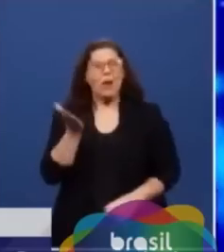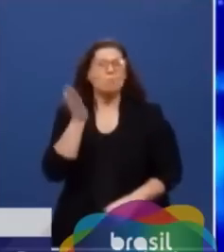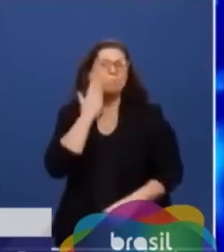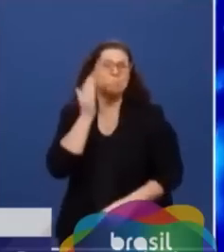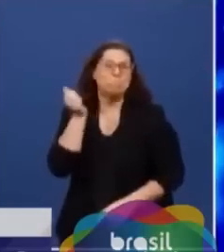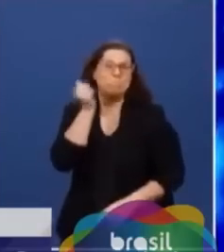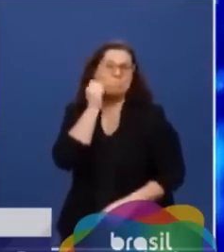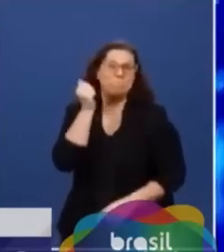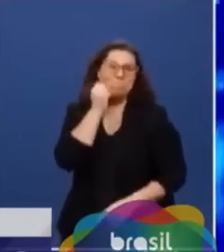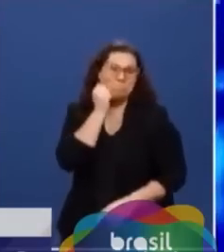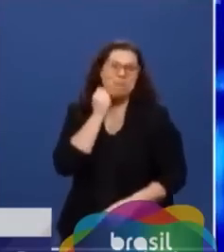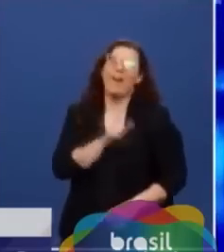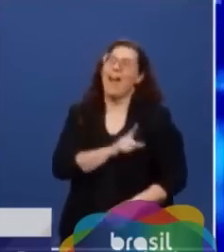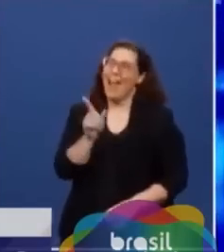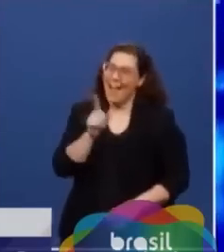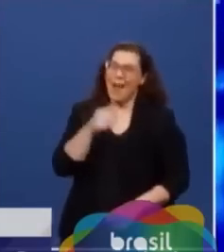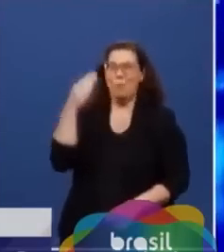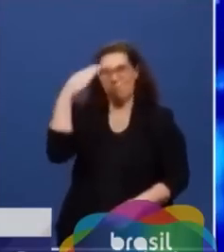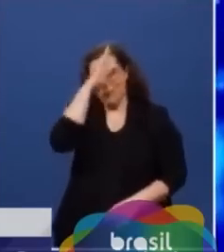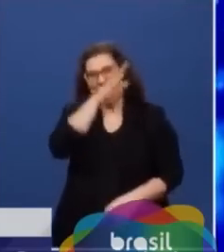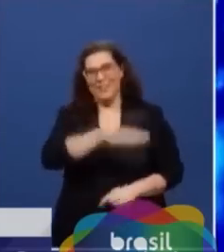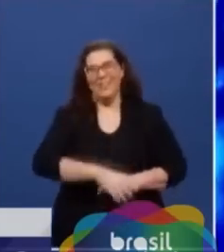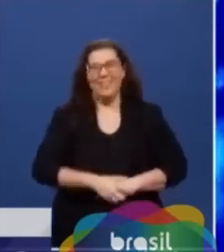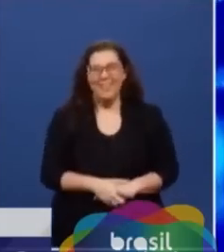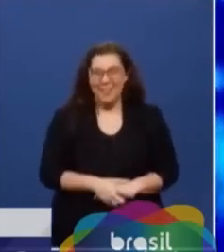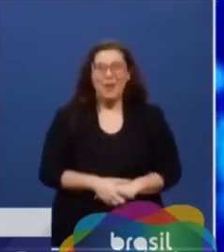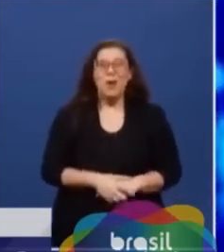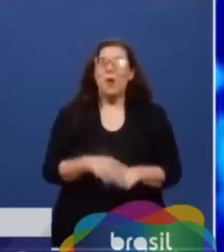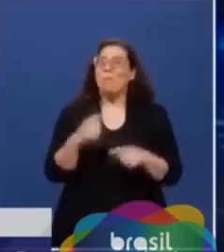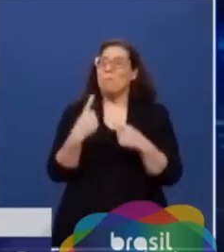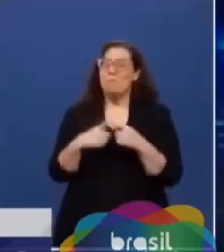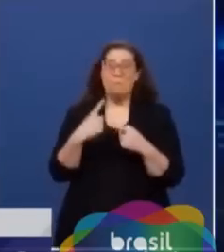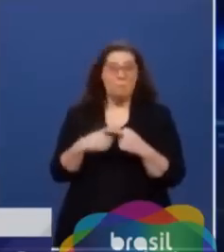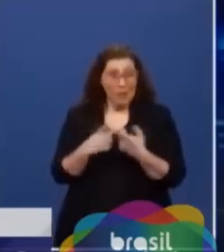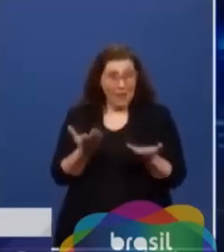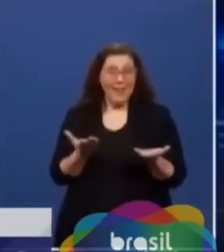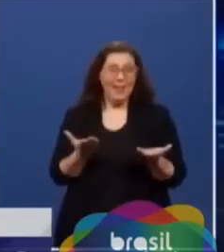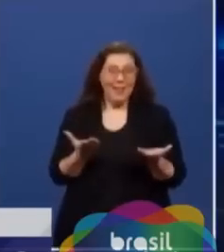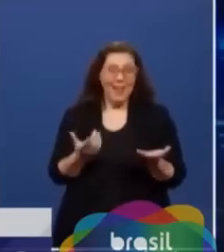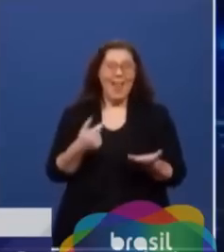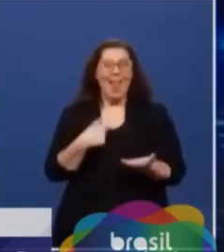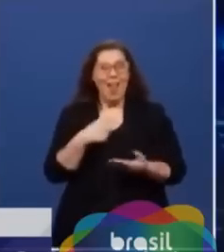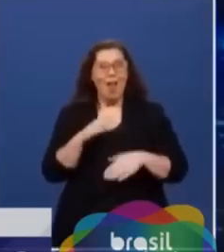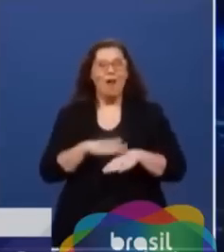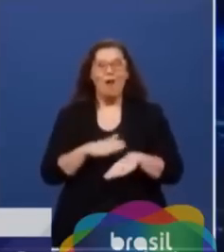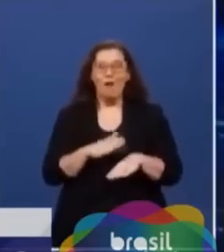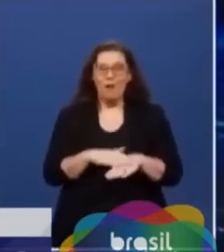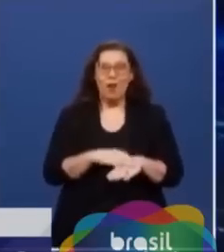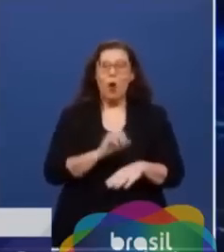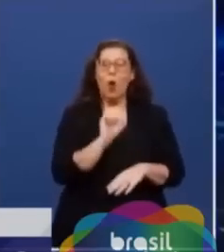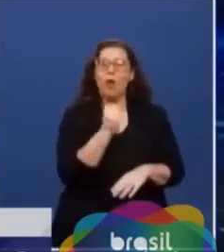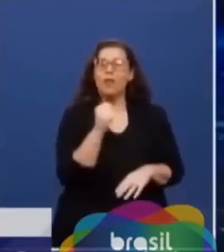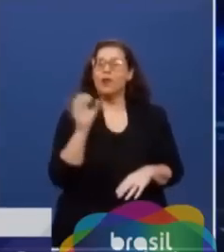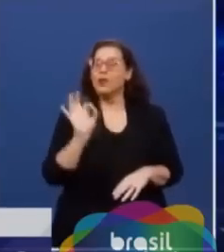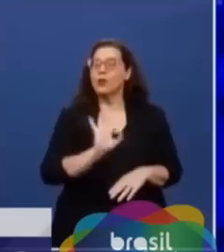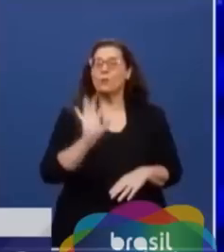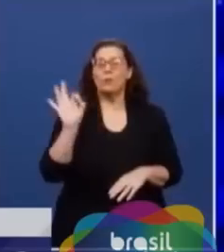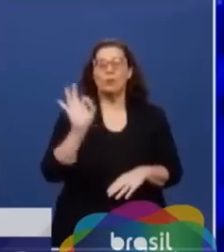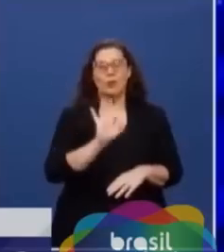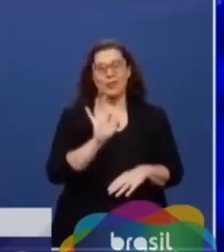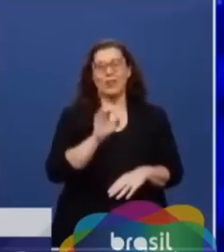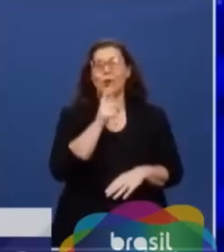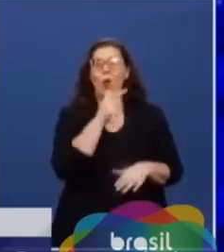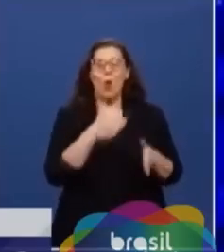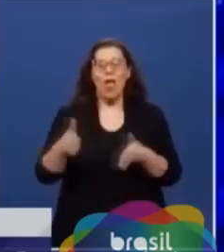pau, é o cara de pau desse cara. Porque levou... Eu fiz 88% das obras do